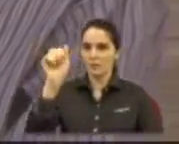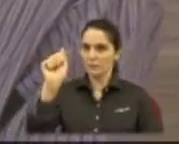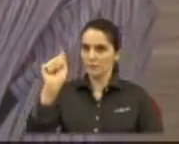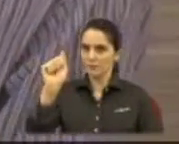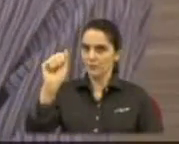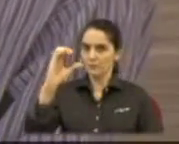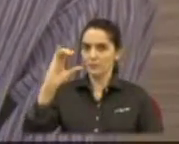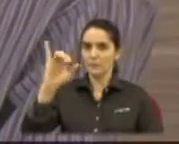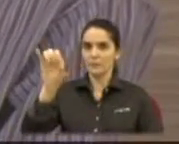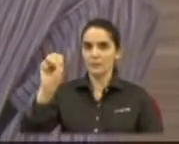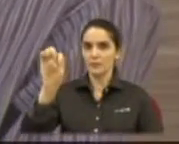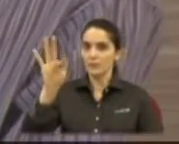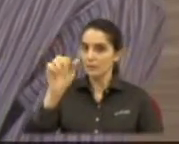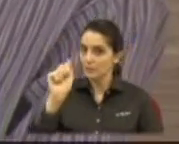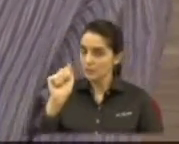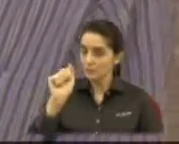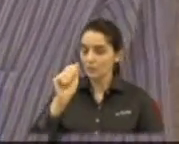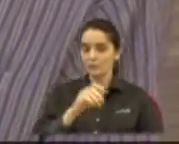algumas palavras